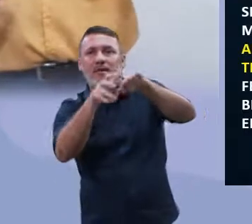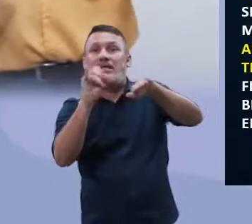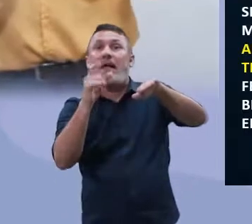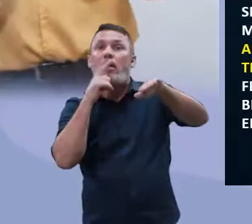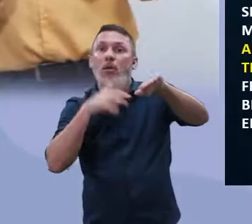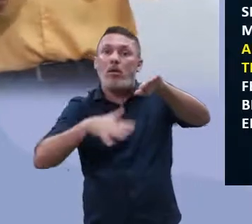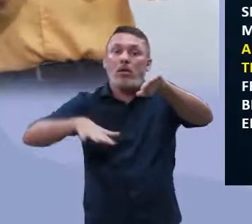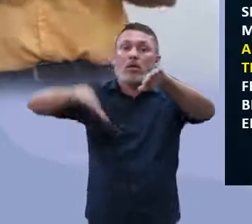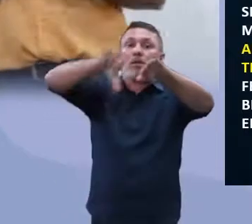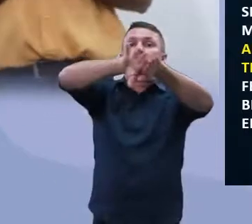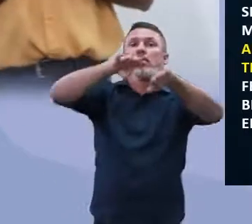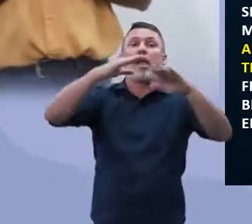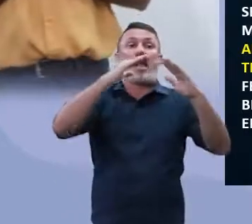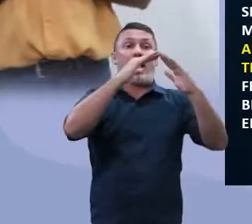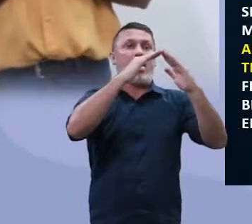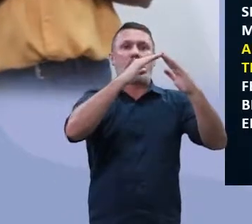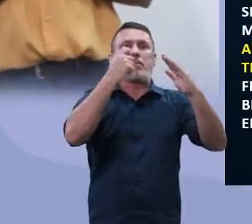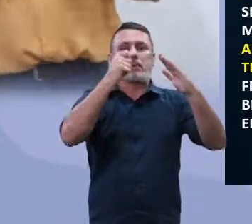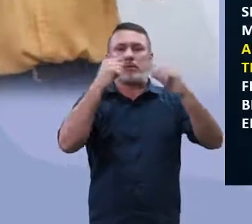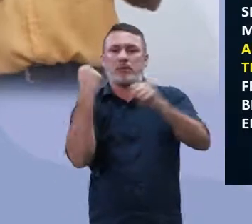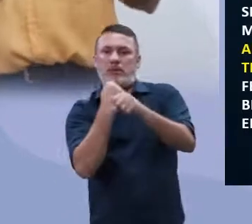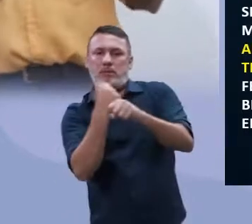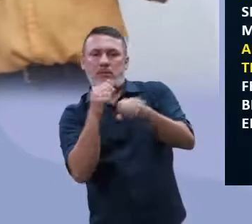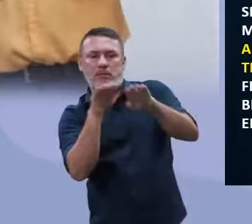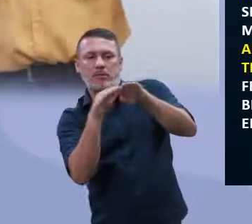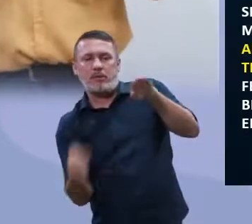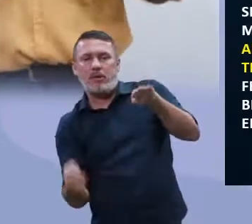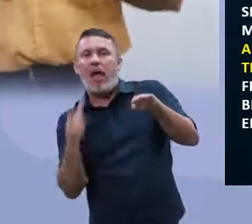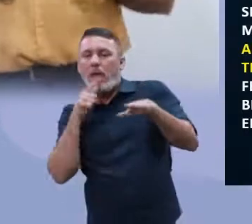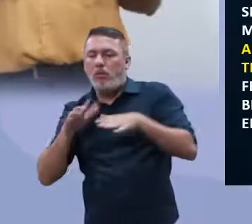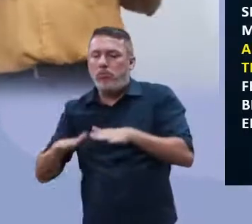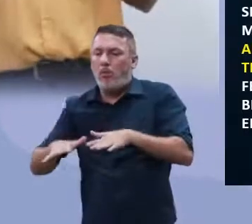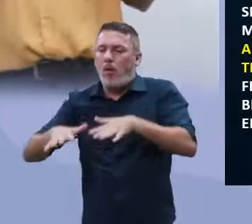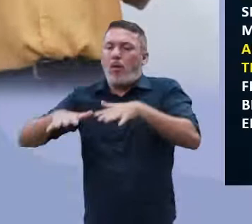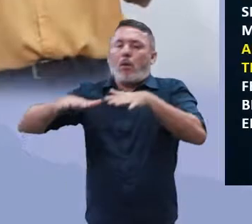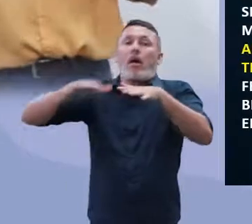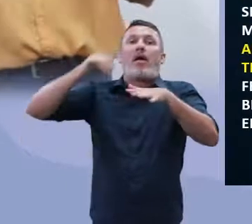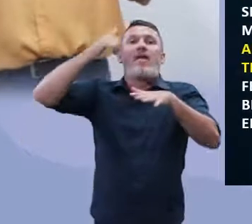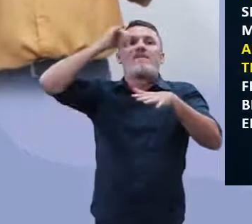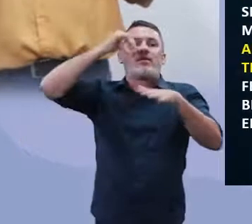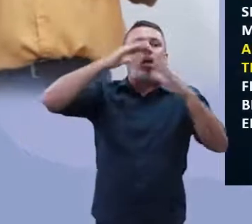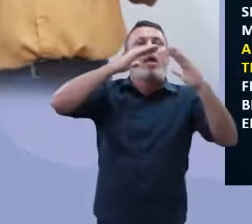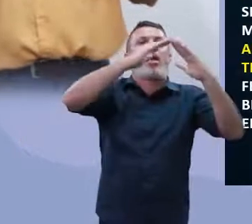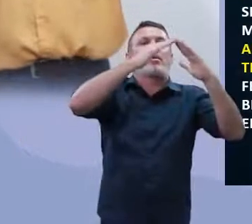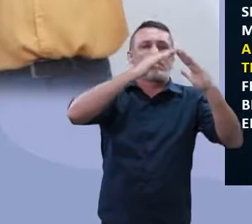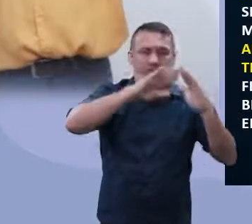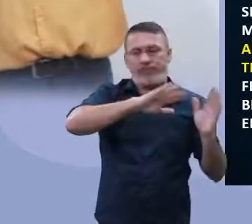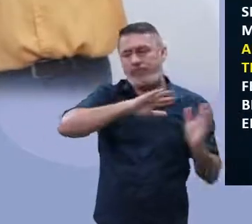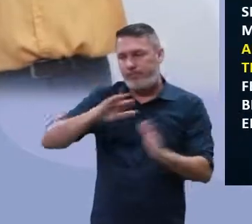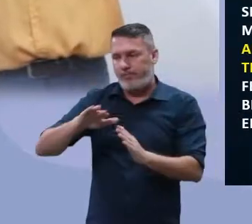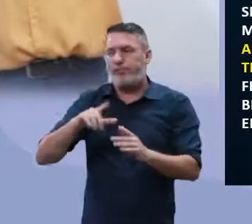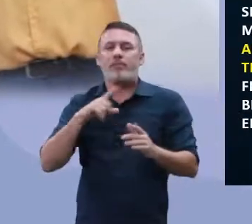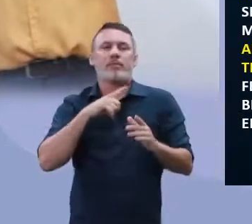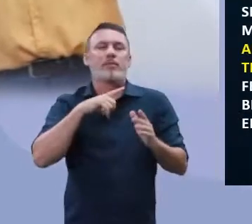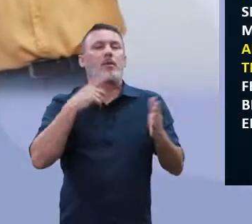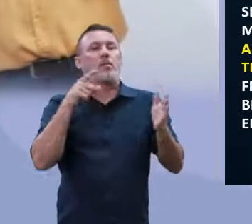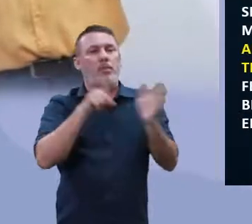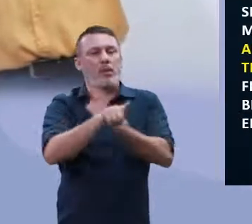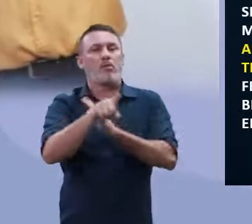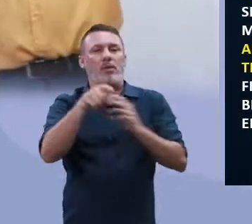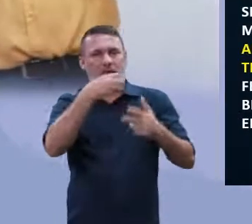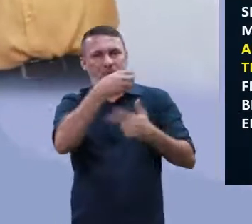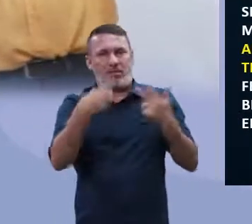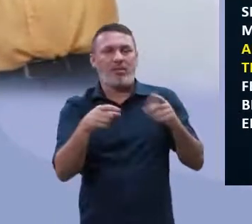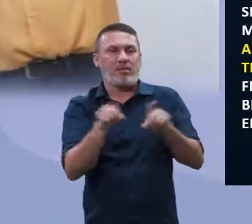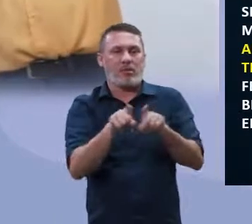no caso aí, um outro, né, questãozinha do Enem, foi de 2009, onde ele fala sobre essa questão, né,